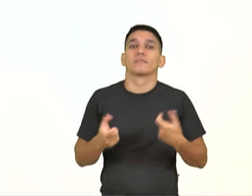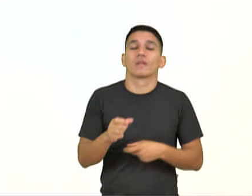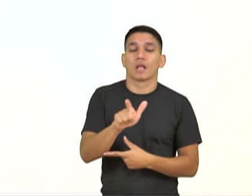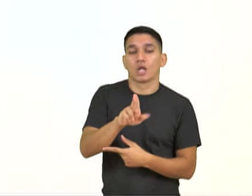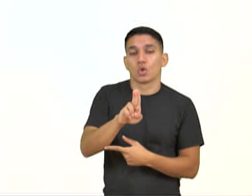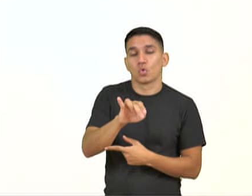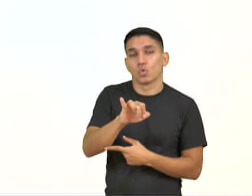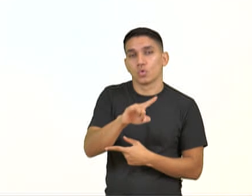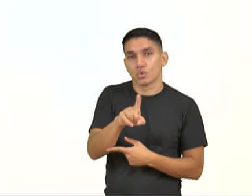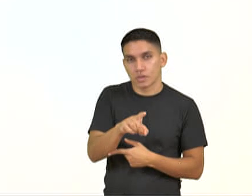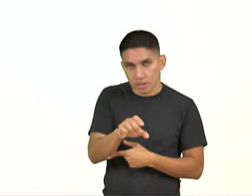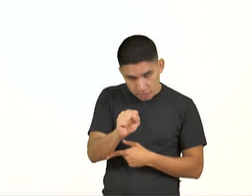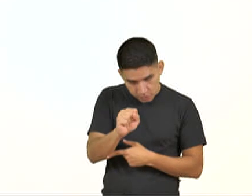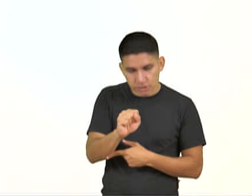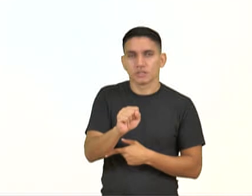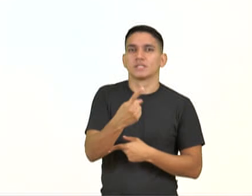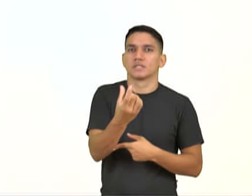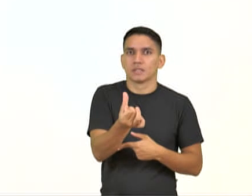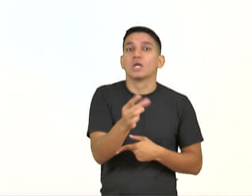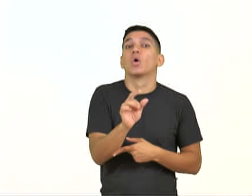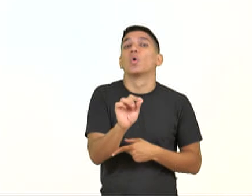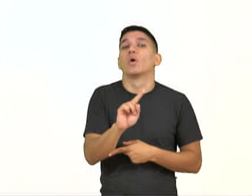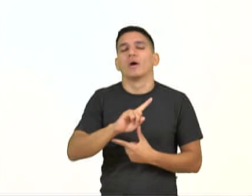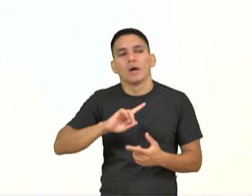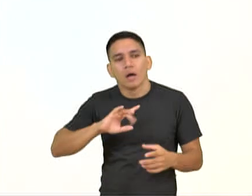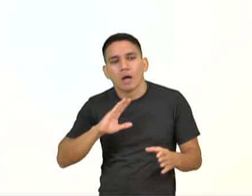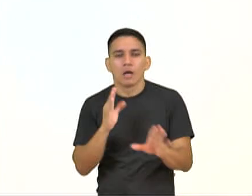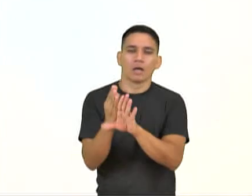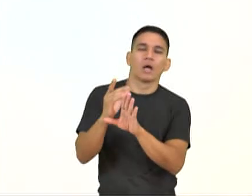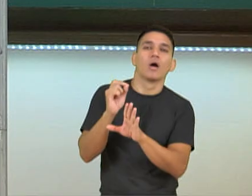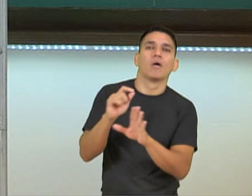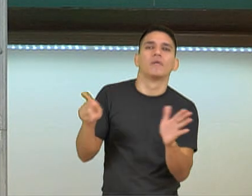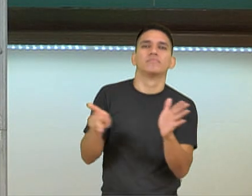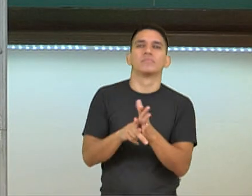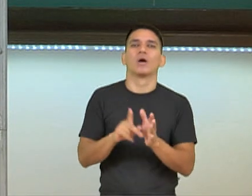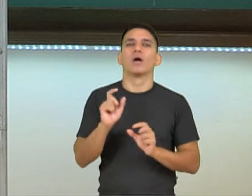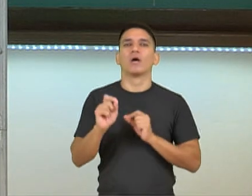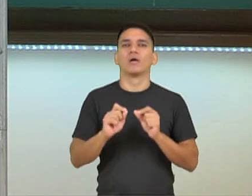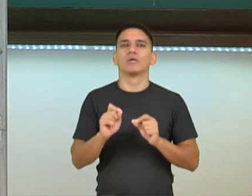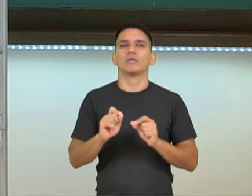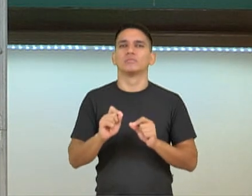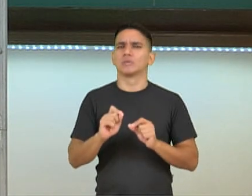XVI, ele então, nesse momento, ele acaba descumprindo o seu juramento à